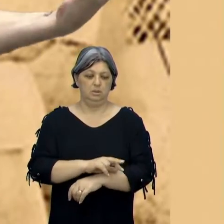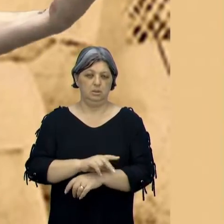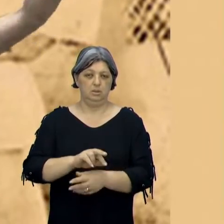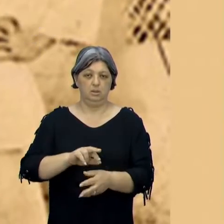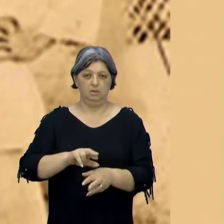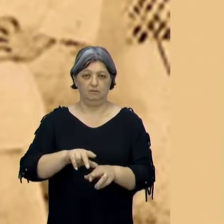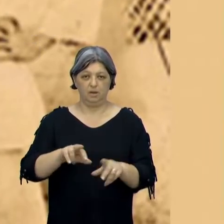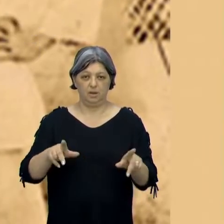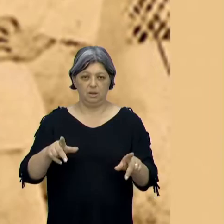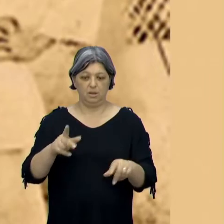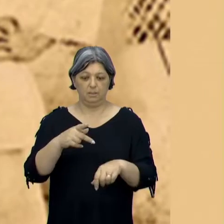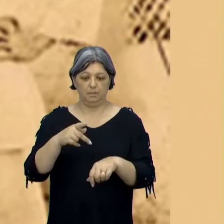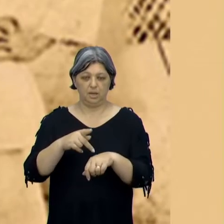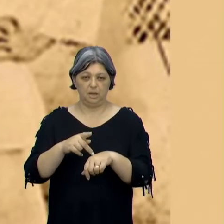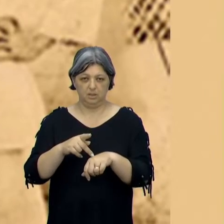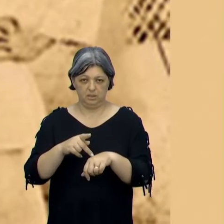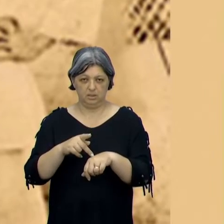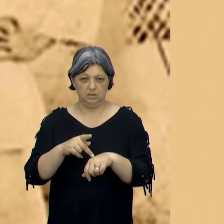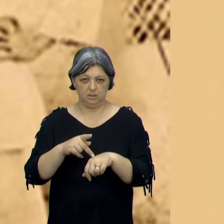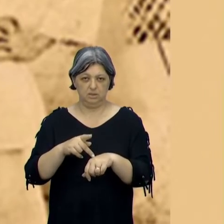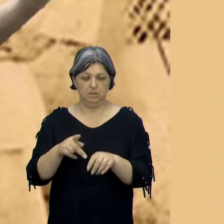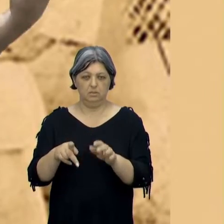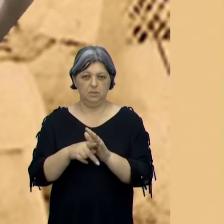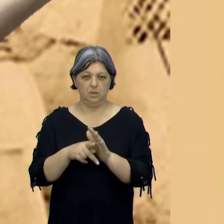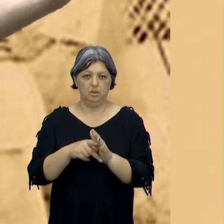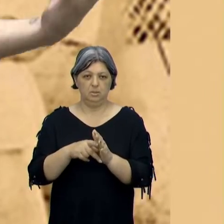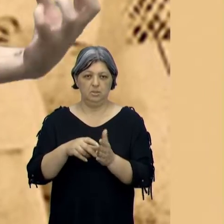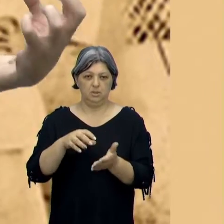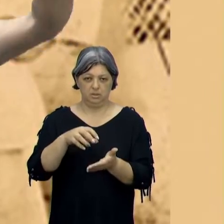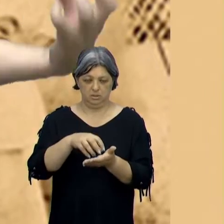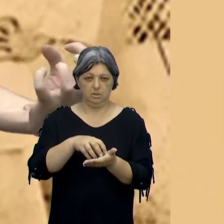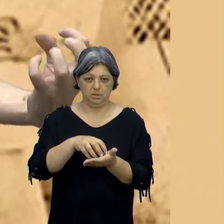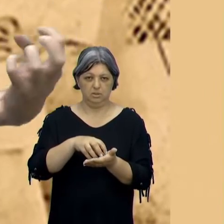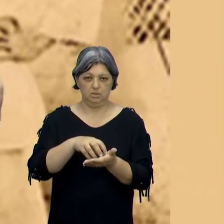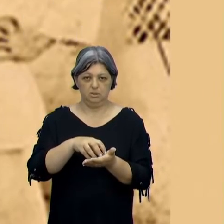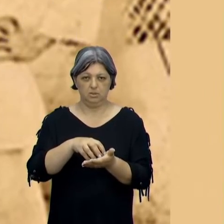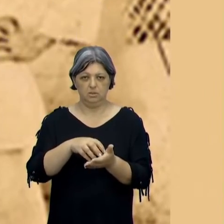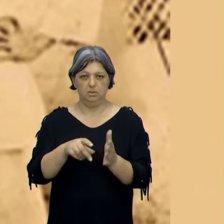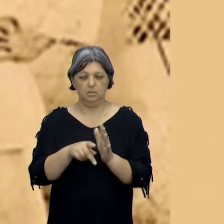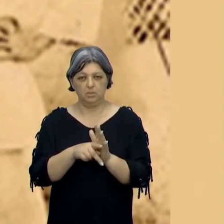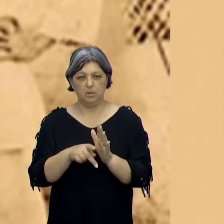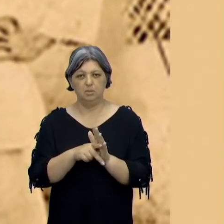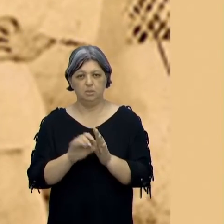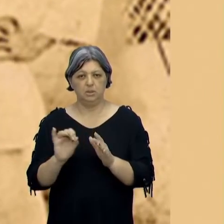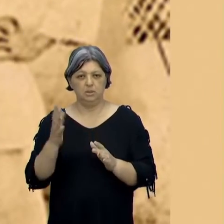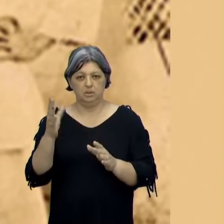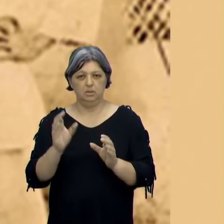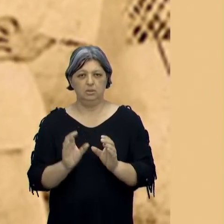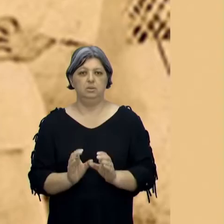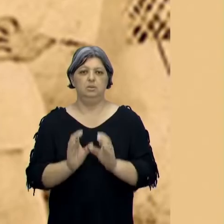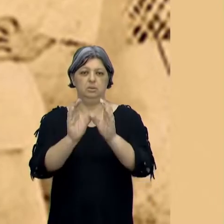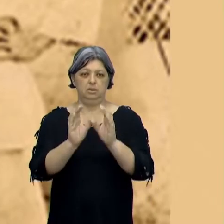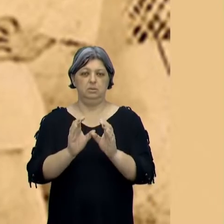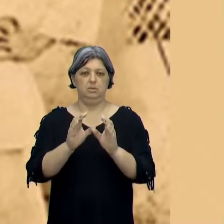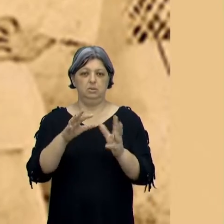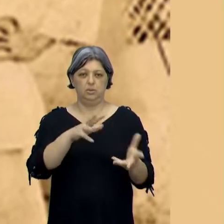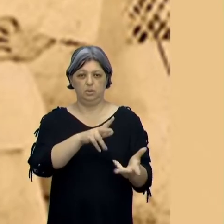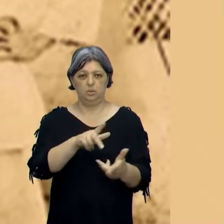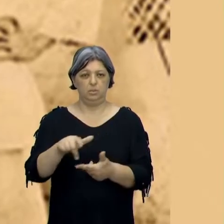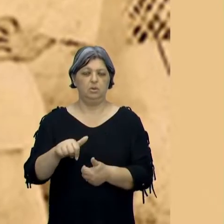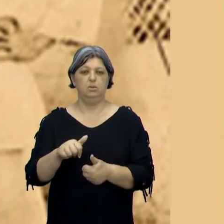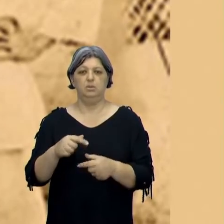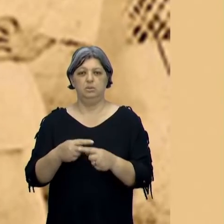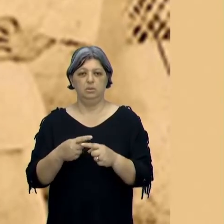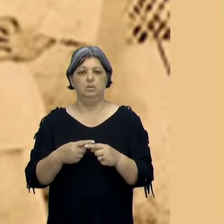naquele país sede que está acontecendo a Copa e que está, obviamente, pela Copa está ocorrendo, recebendo pessoas do mundo inteiro. E